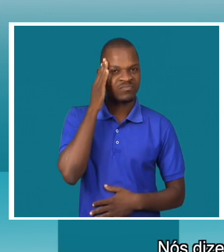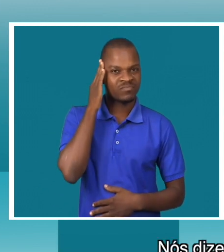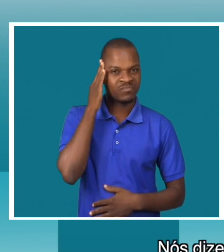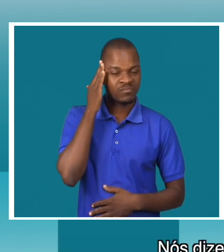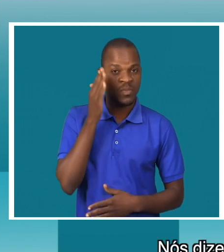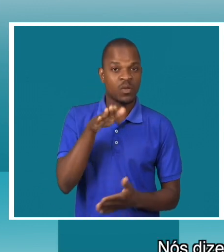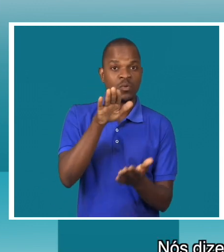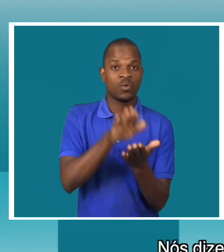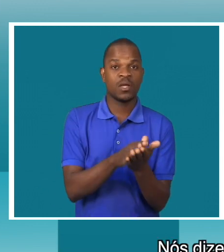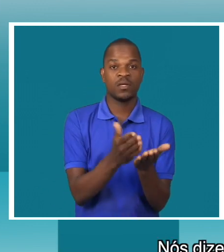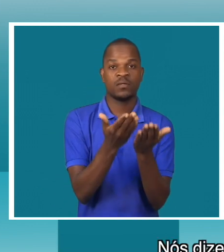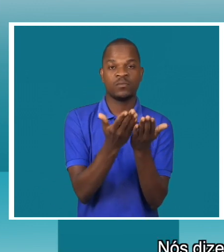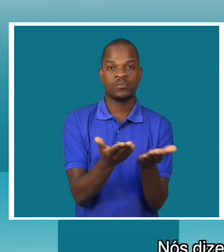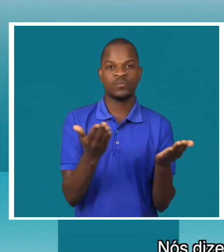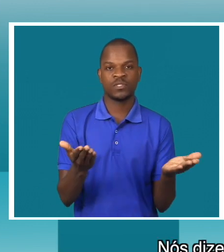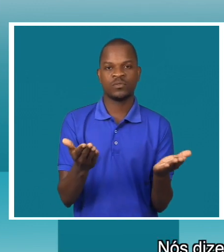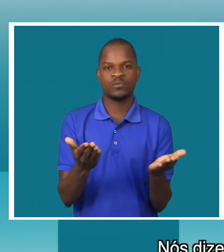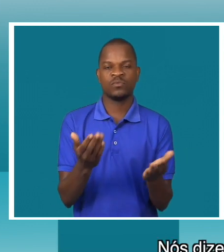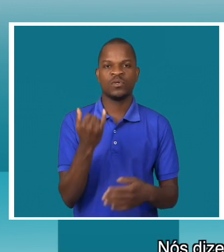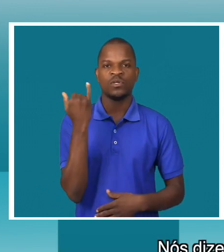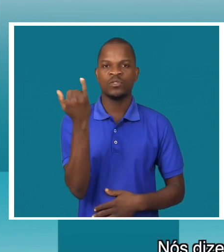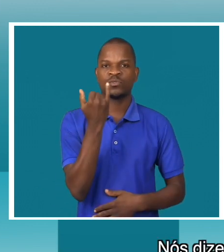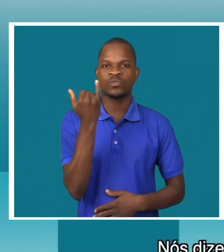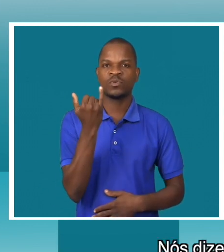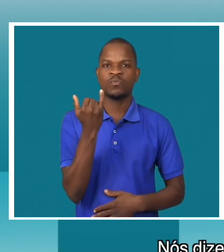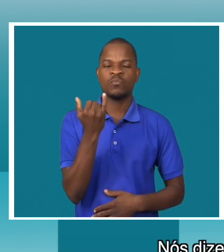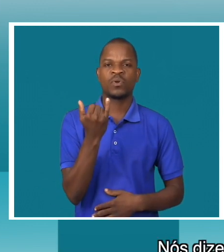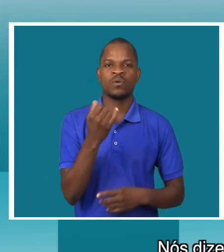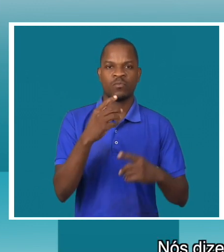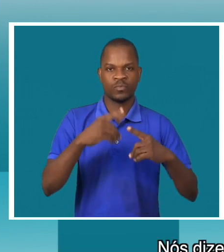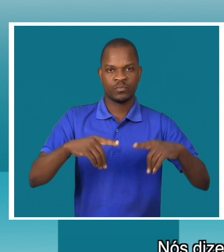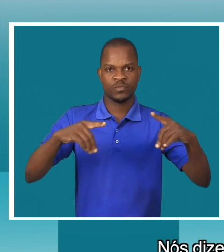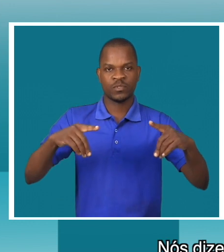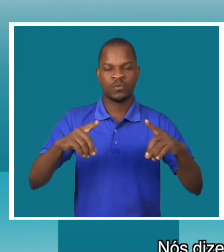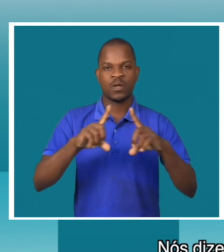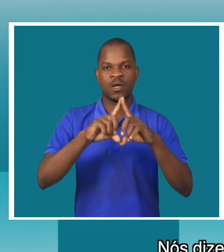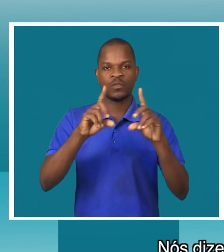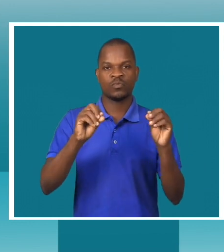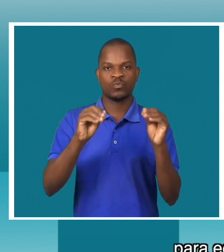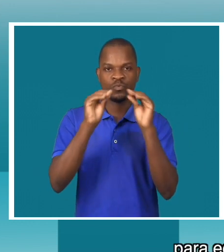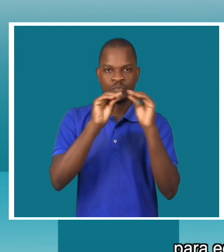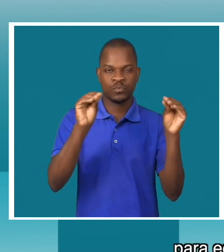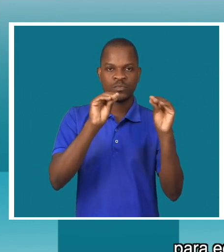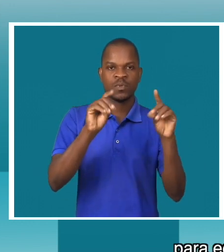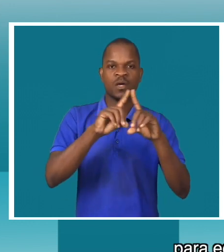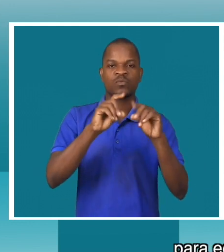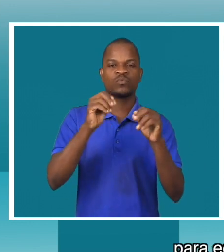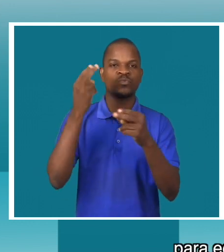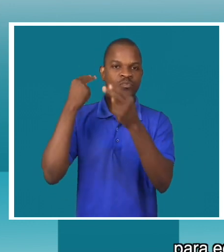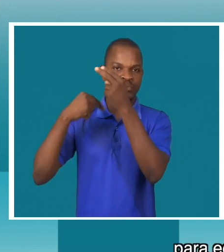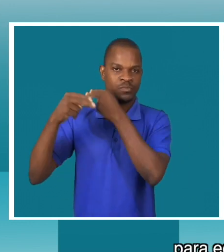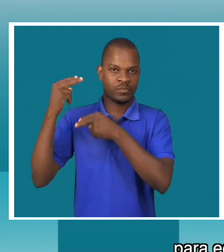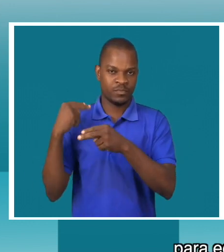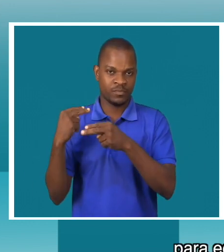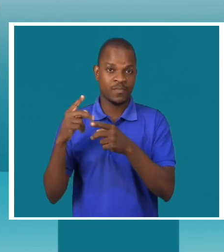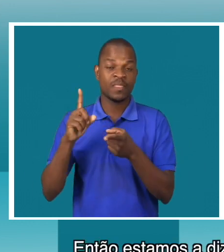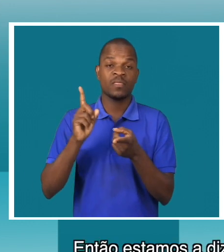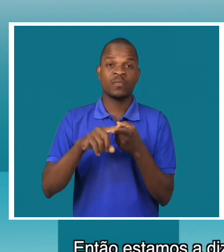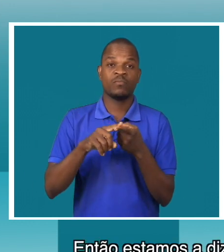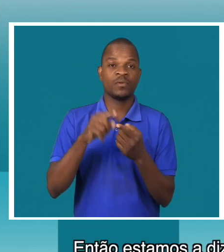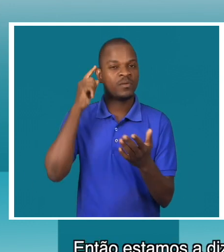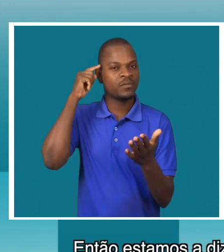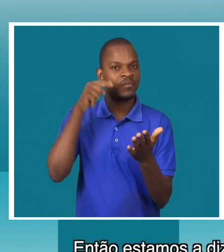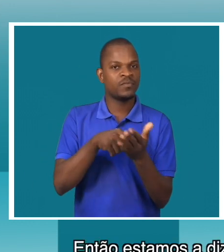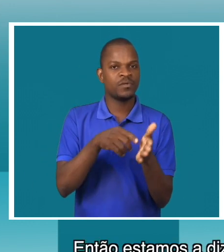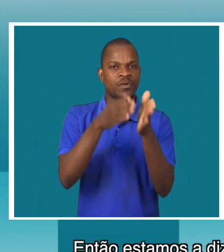dizemos, assim, que um museu é uma instituição a serviço do público para a educação, sobre memória. Então,